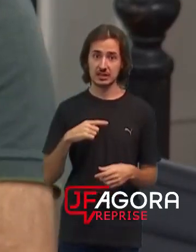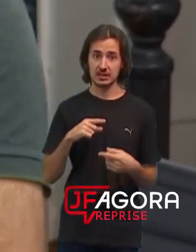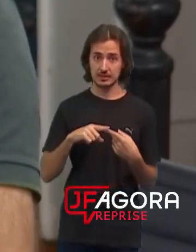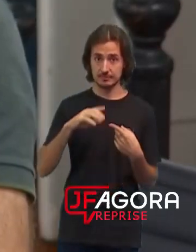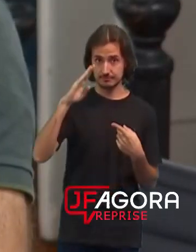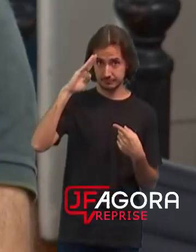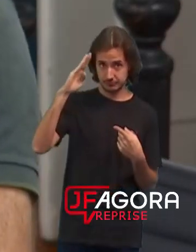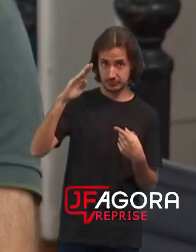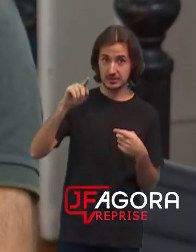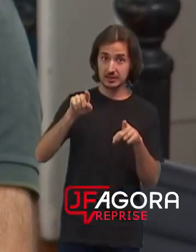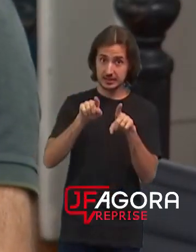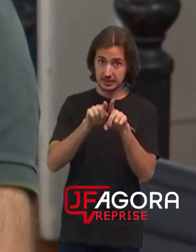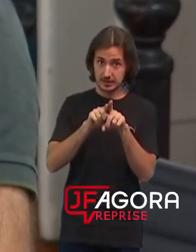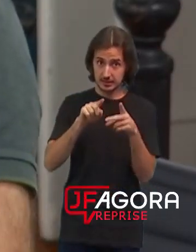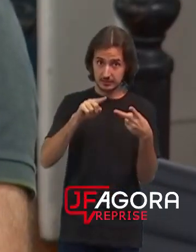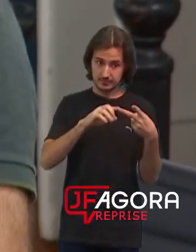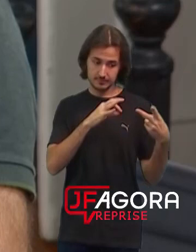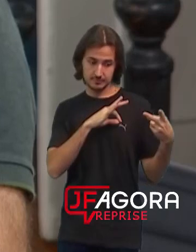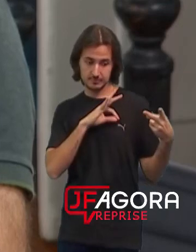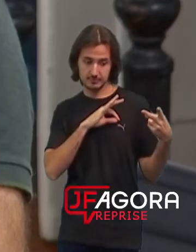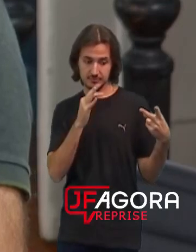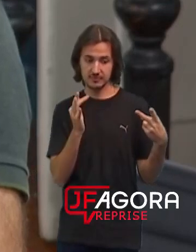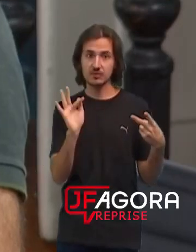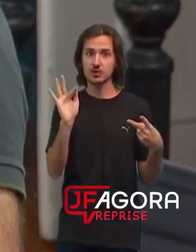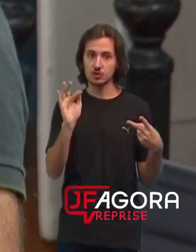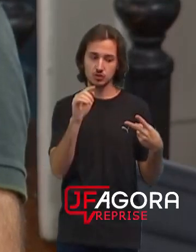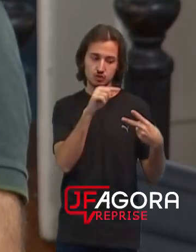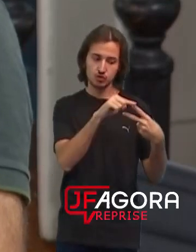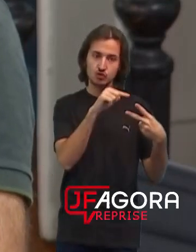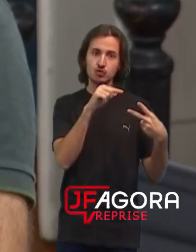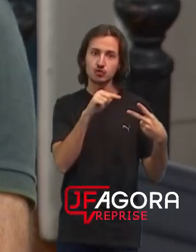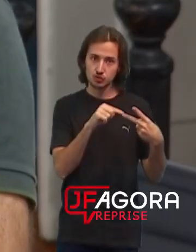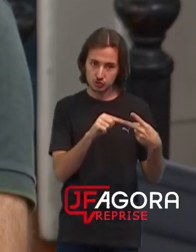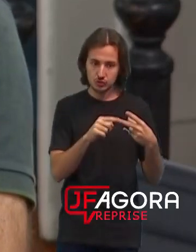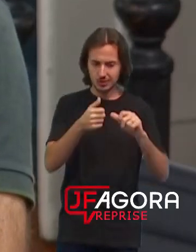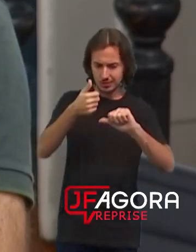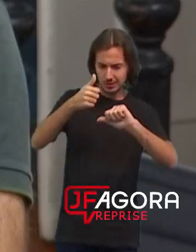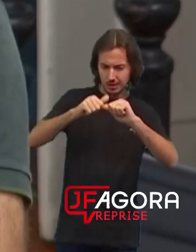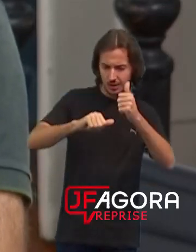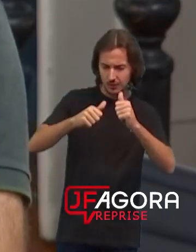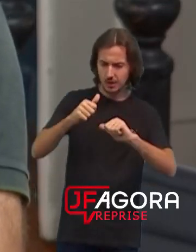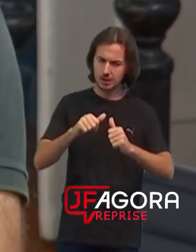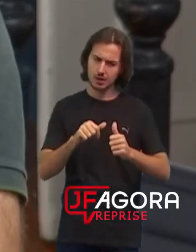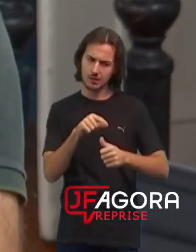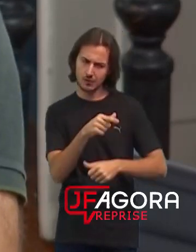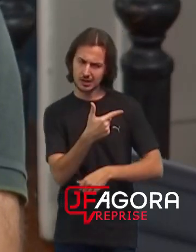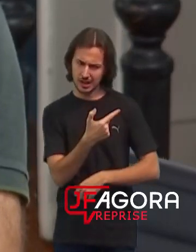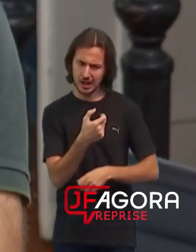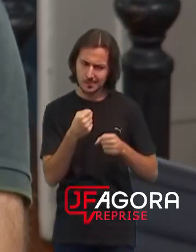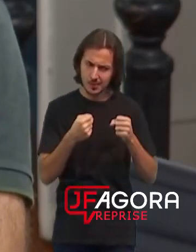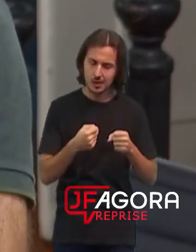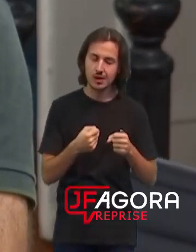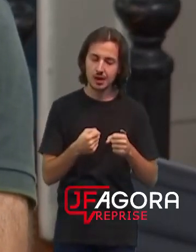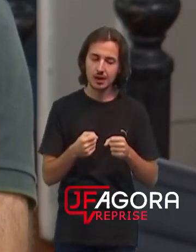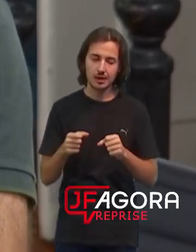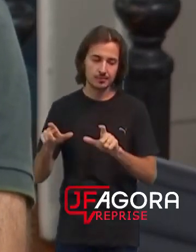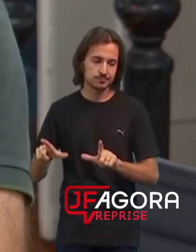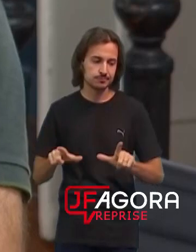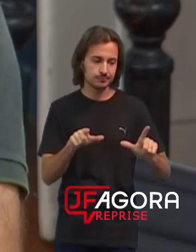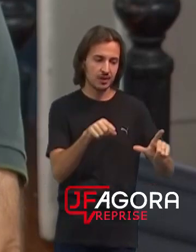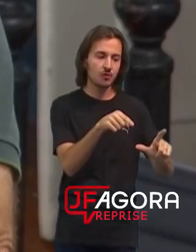de dar porte de arma. Não é só o Exército. A Polícia Federal avalia e dá o porte de arma, e comunica ao Exército através do